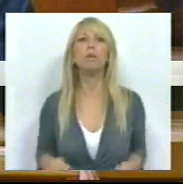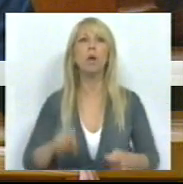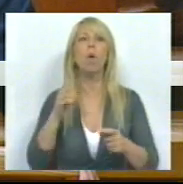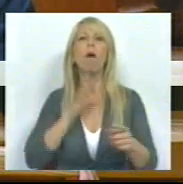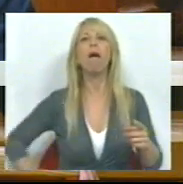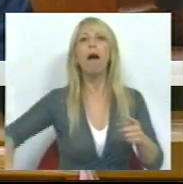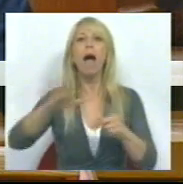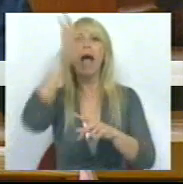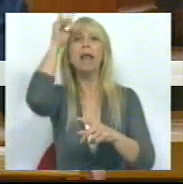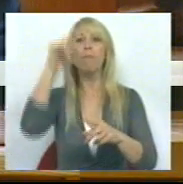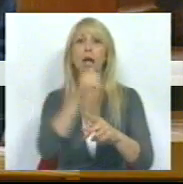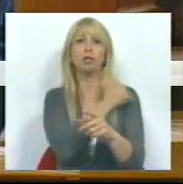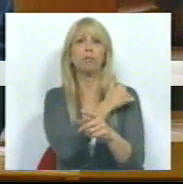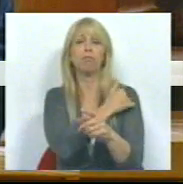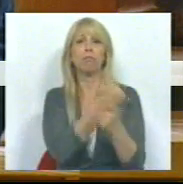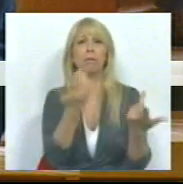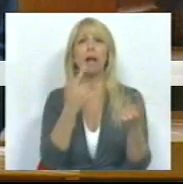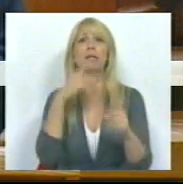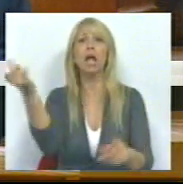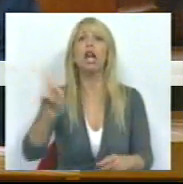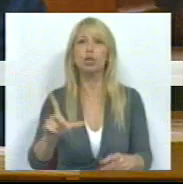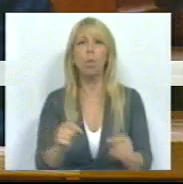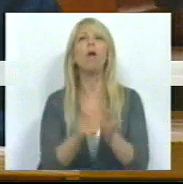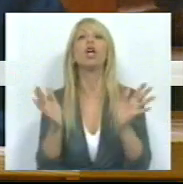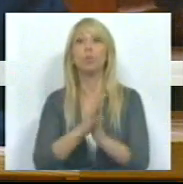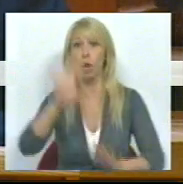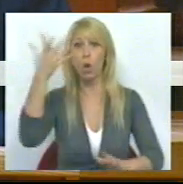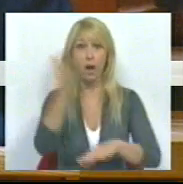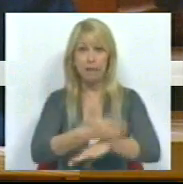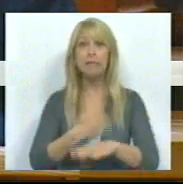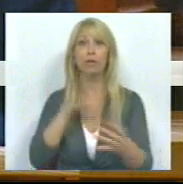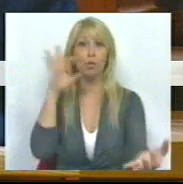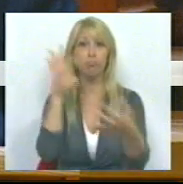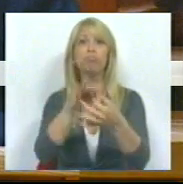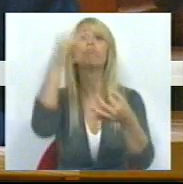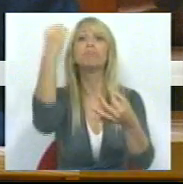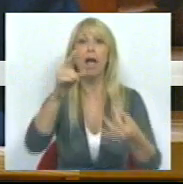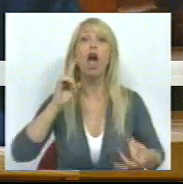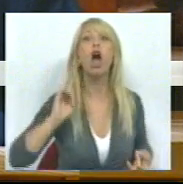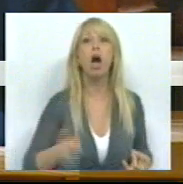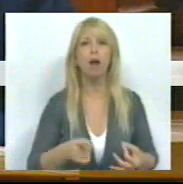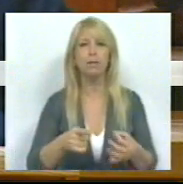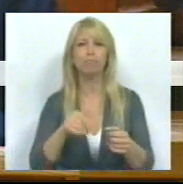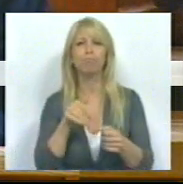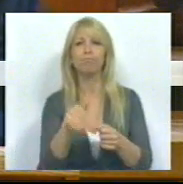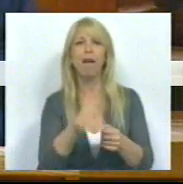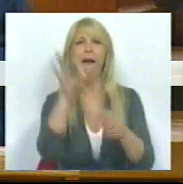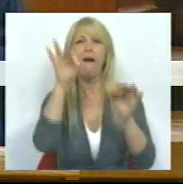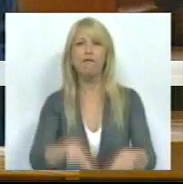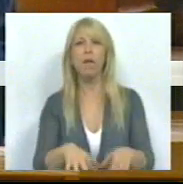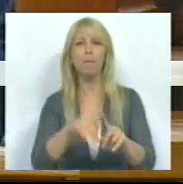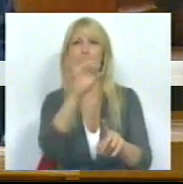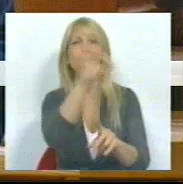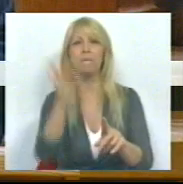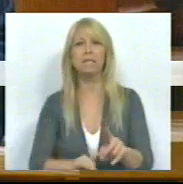animais domésticos em Lisboa. E tudo acontece num setor que tem sobre a cabeça o cutelo do anunciado fim das cotas